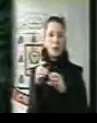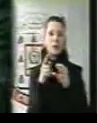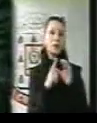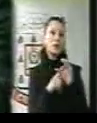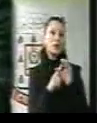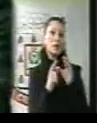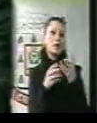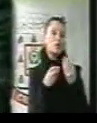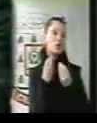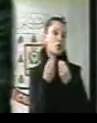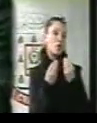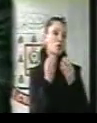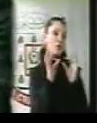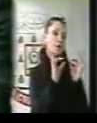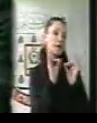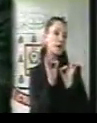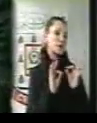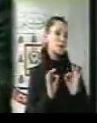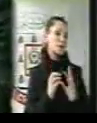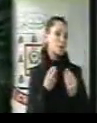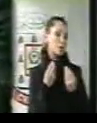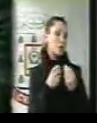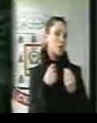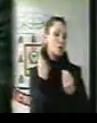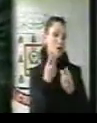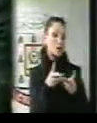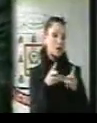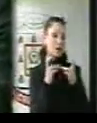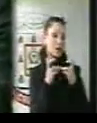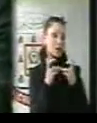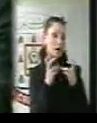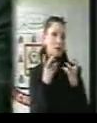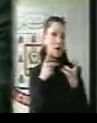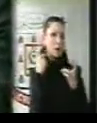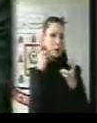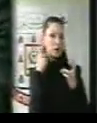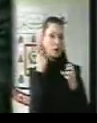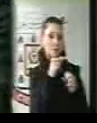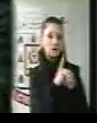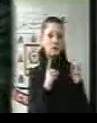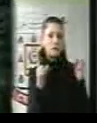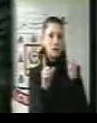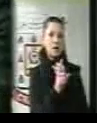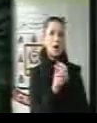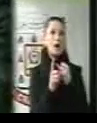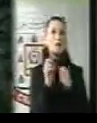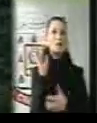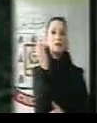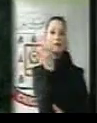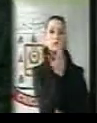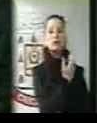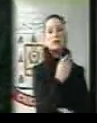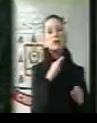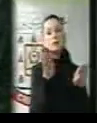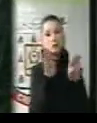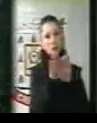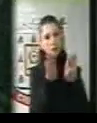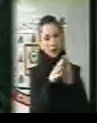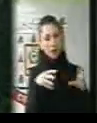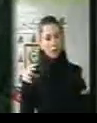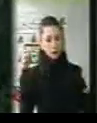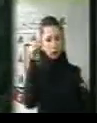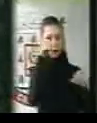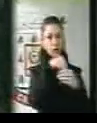que são feitas nessas áreas. A gente percebe a questão político-social e ambiental, isso está